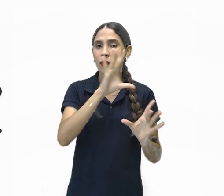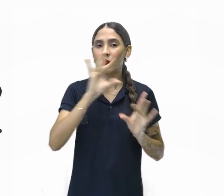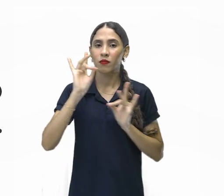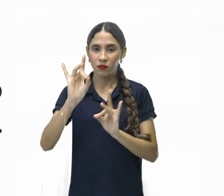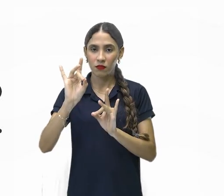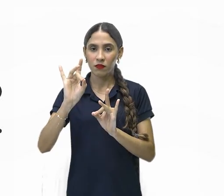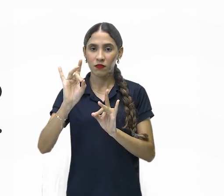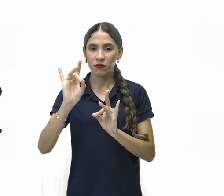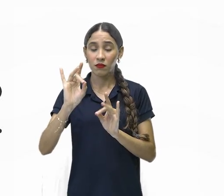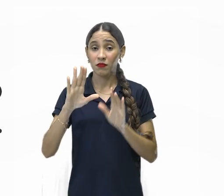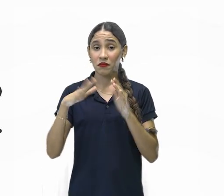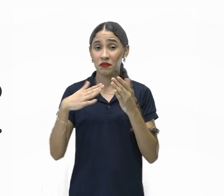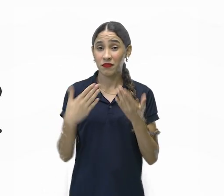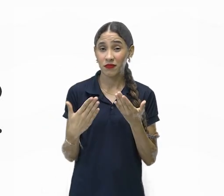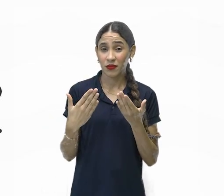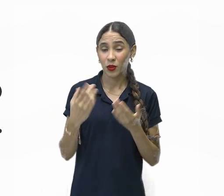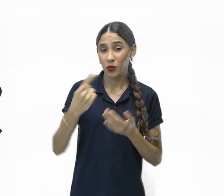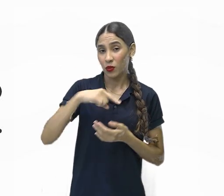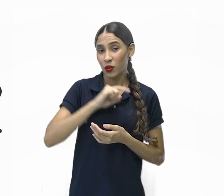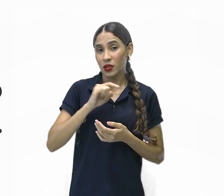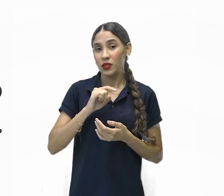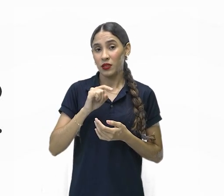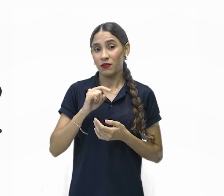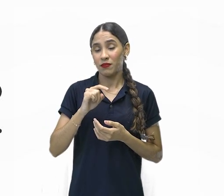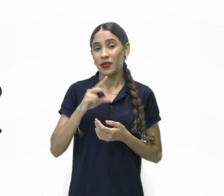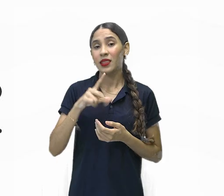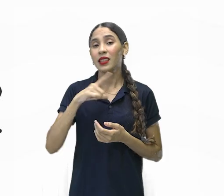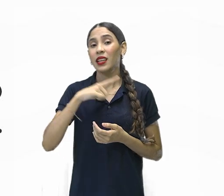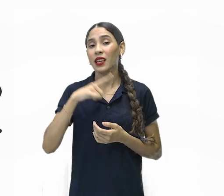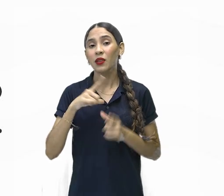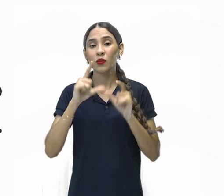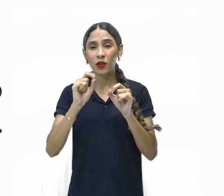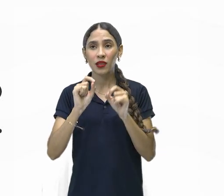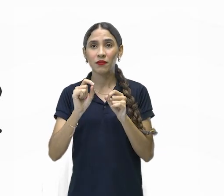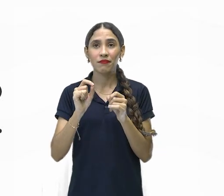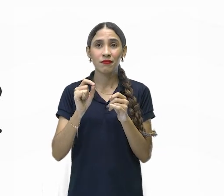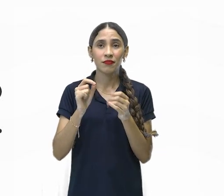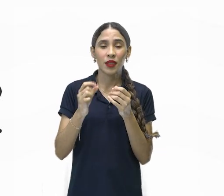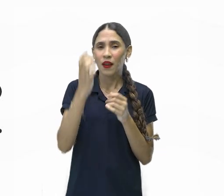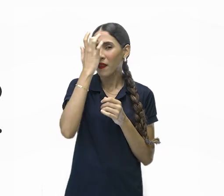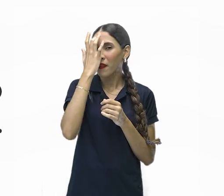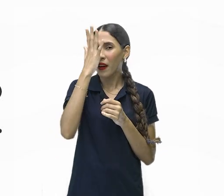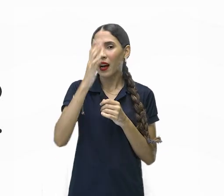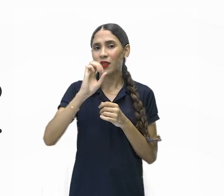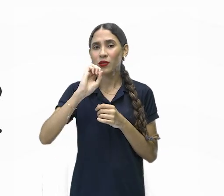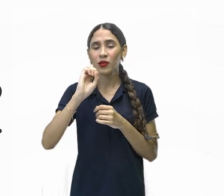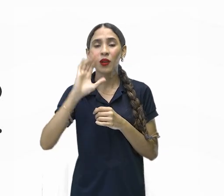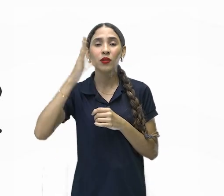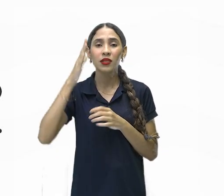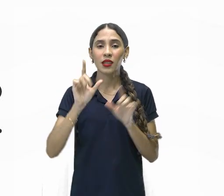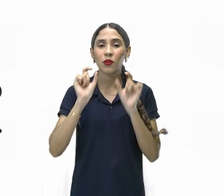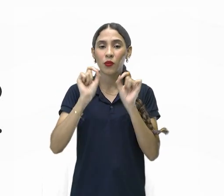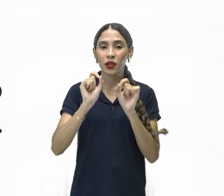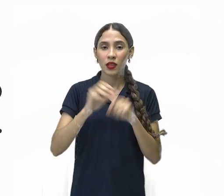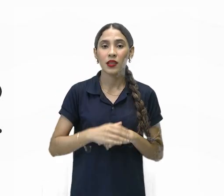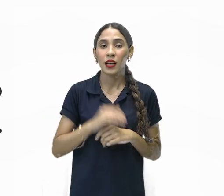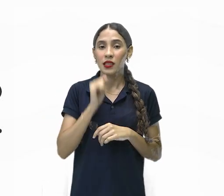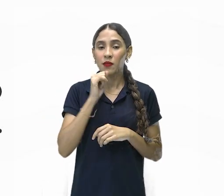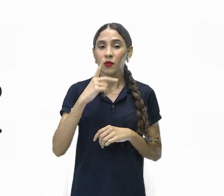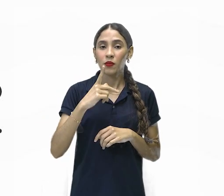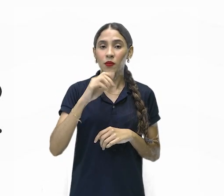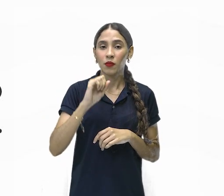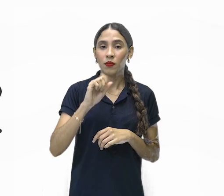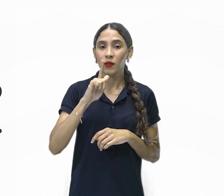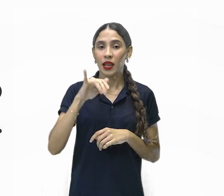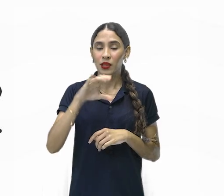cola? Afinal, aqui a gente vai ter a questão de ser muito fácil ocorrerem os